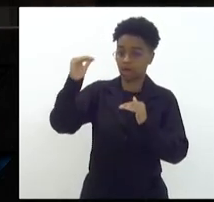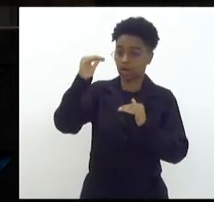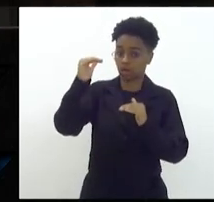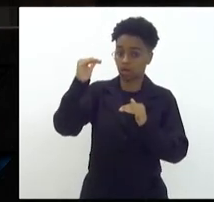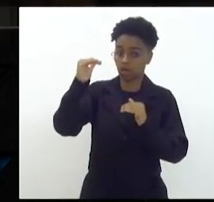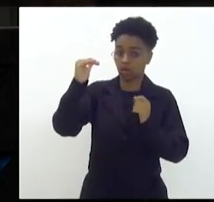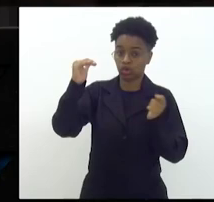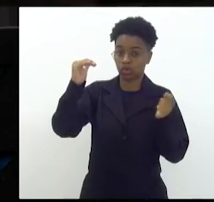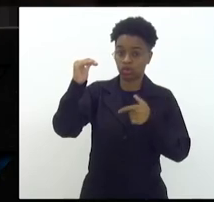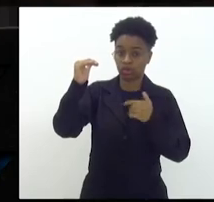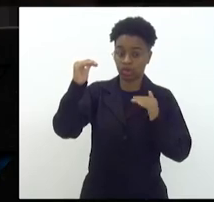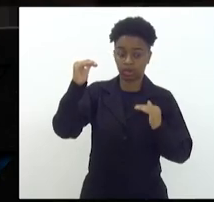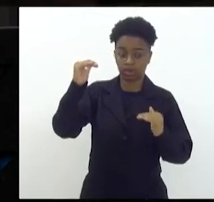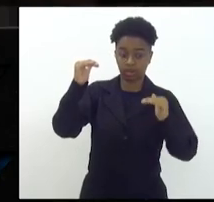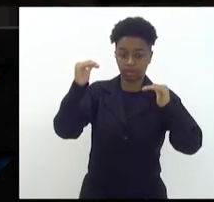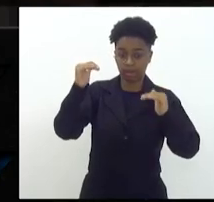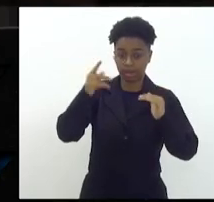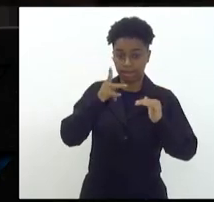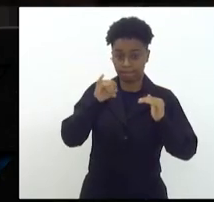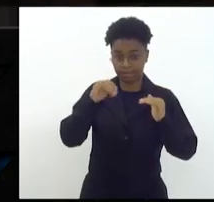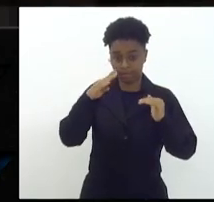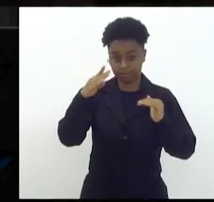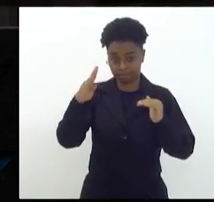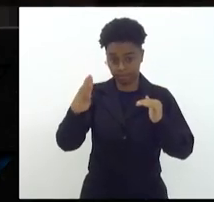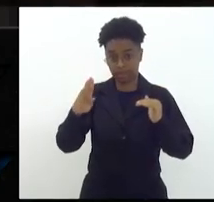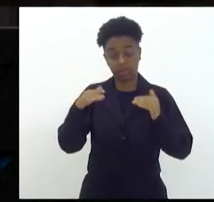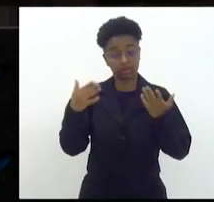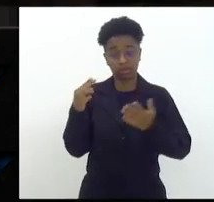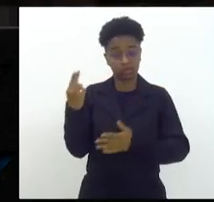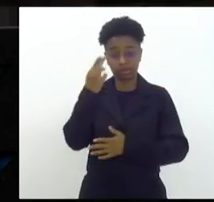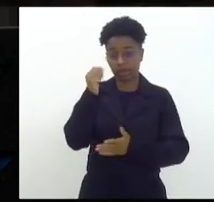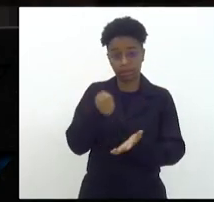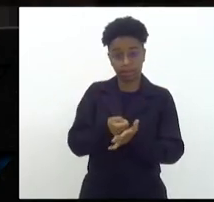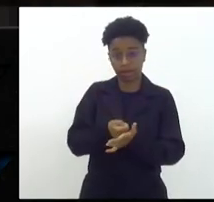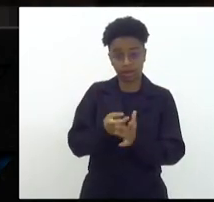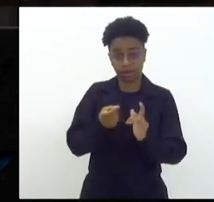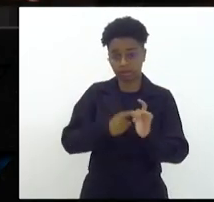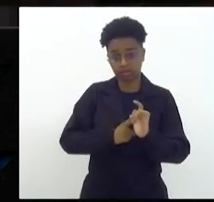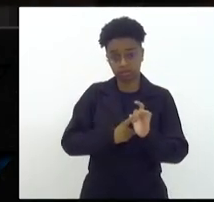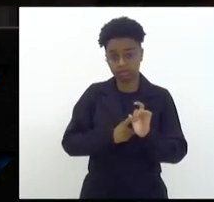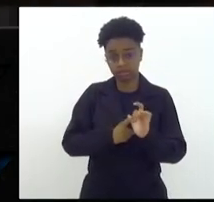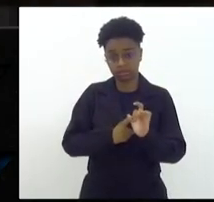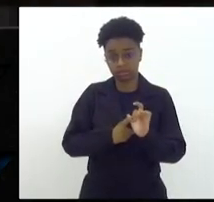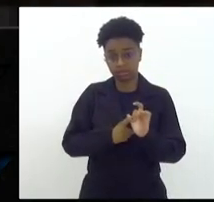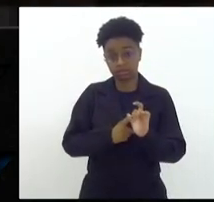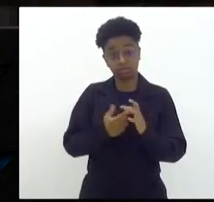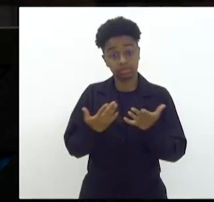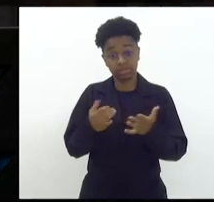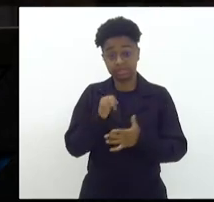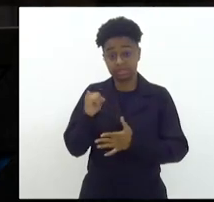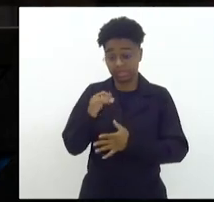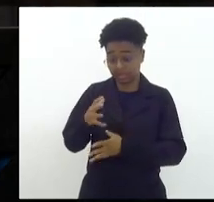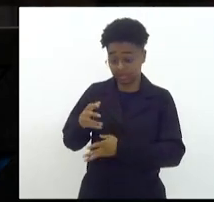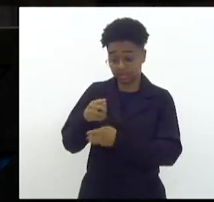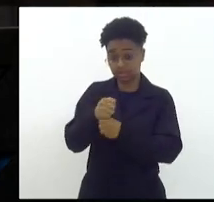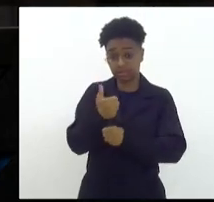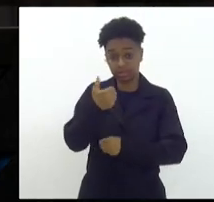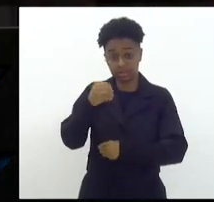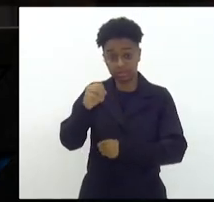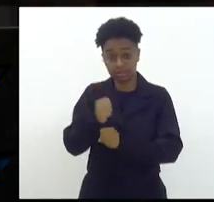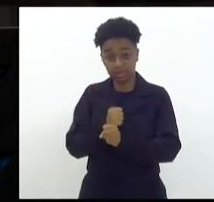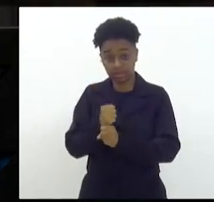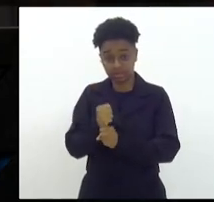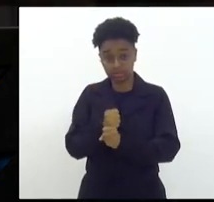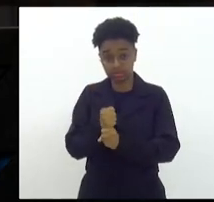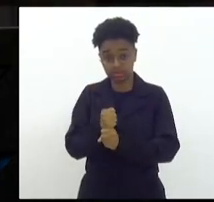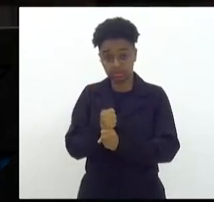o crescimento do PIB essa dívida fica impagável como é que são as tivemos nos últimos 10 anos tocamos 10